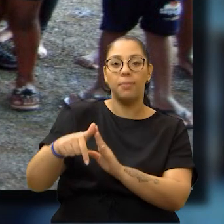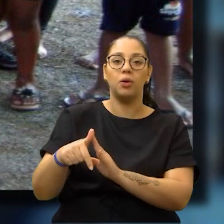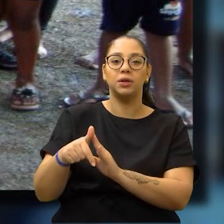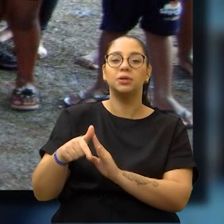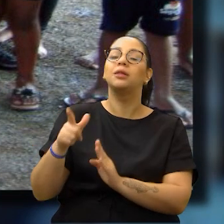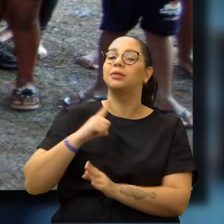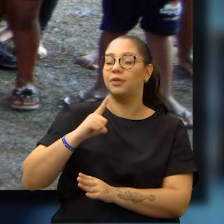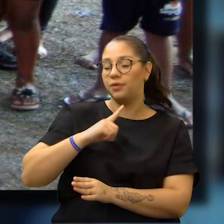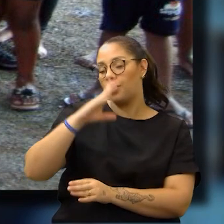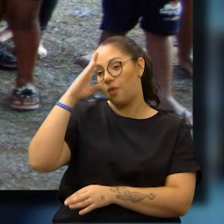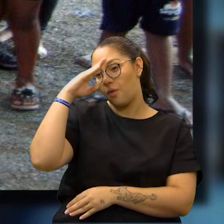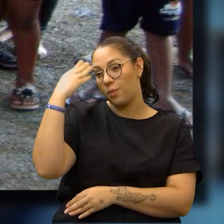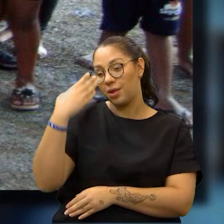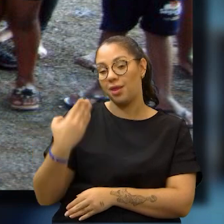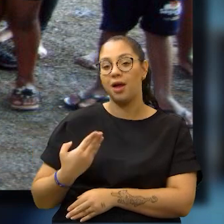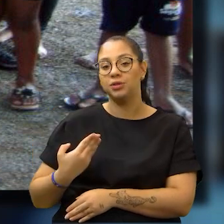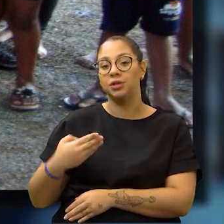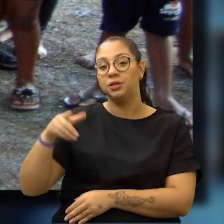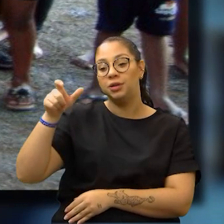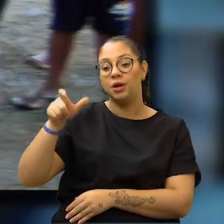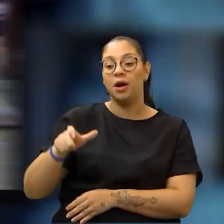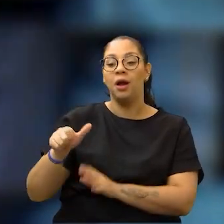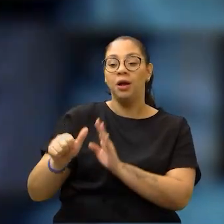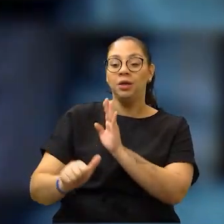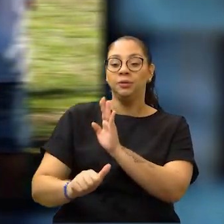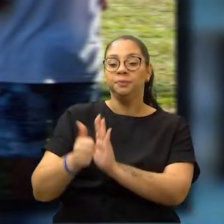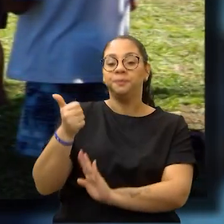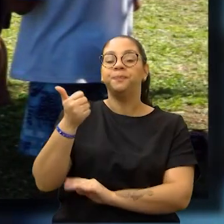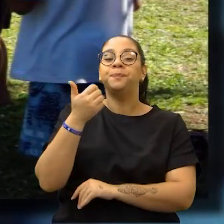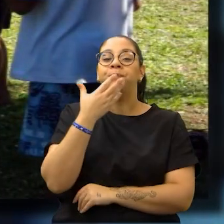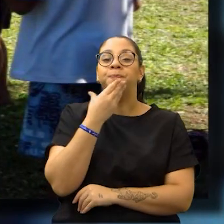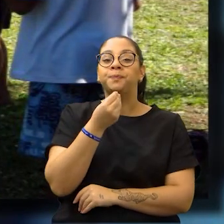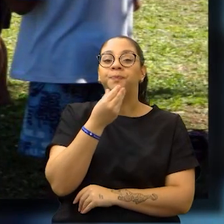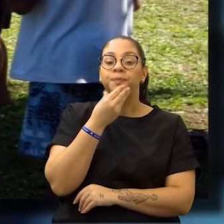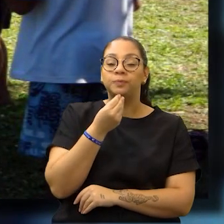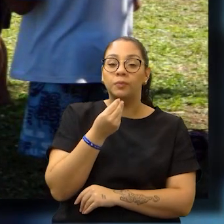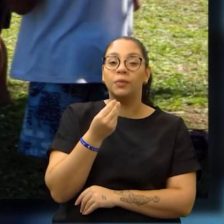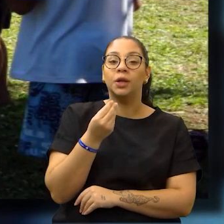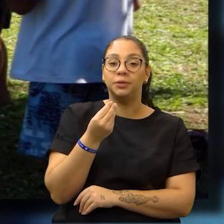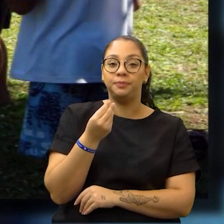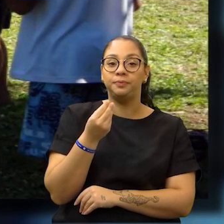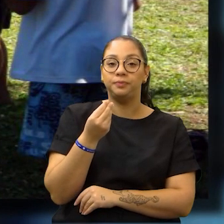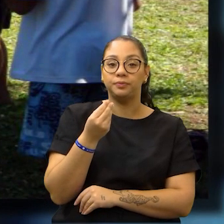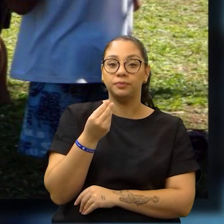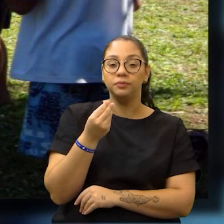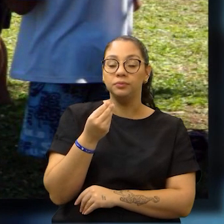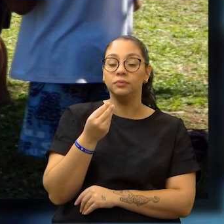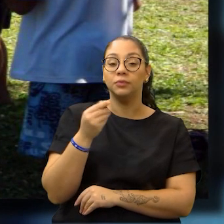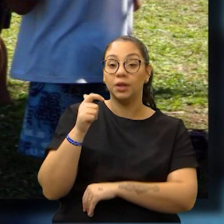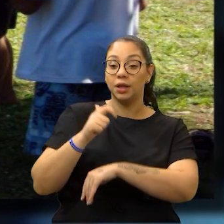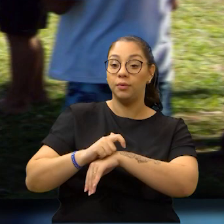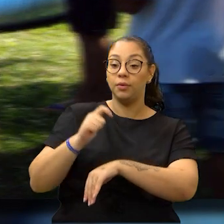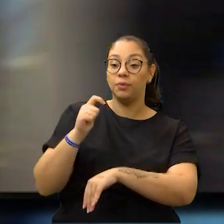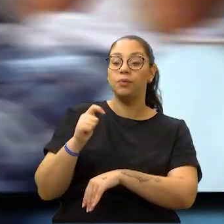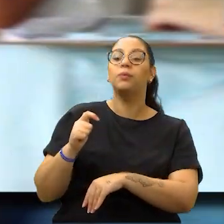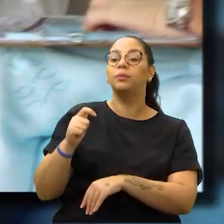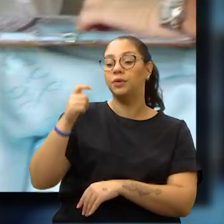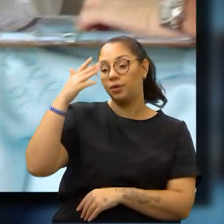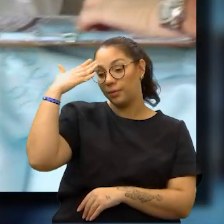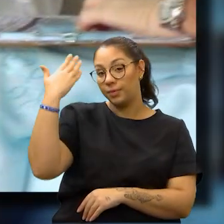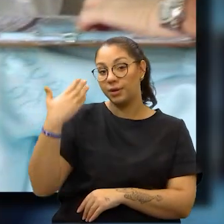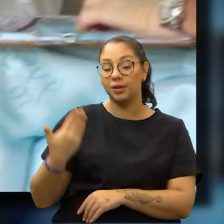trabalho, a ser homenageado como o primeiro homem daquele momento,